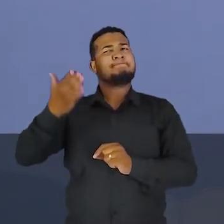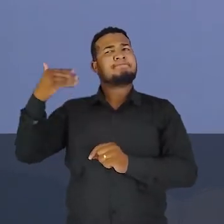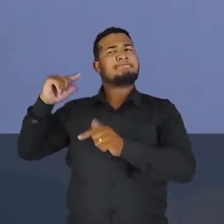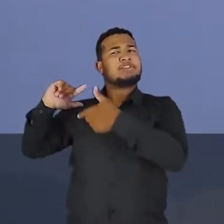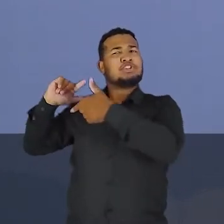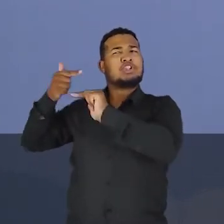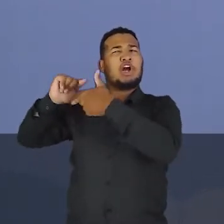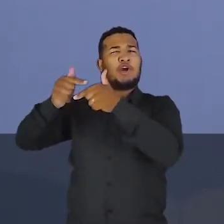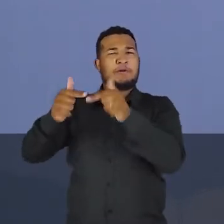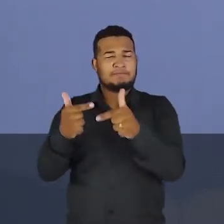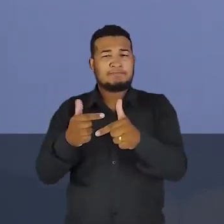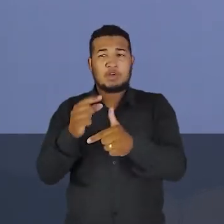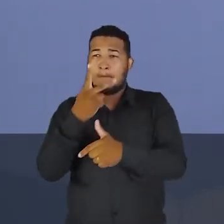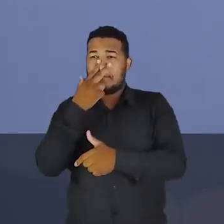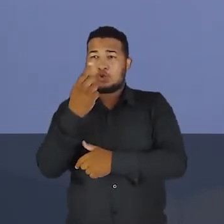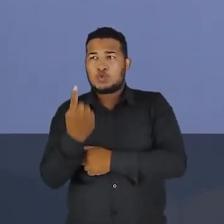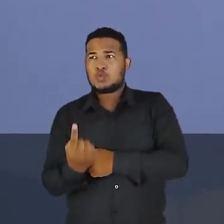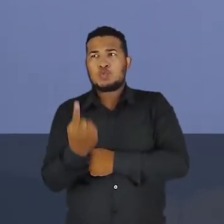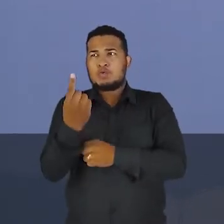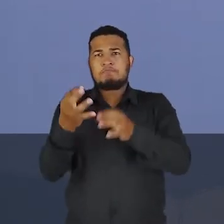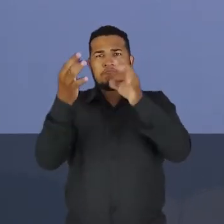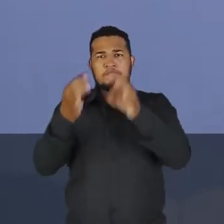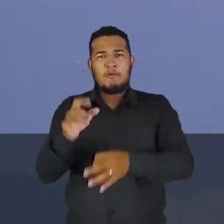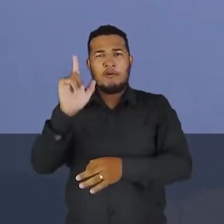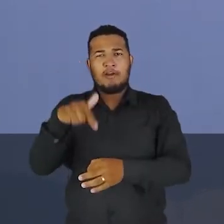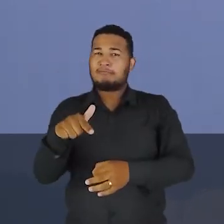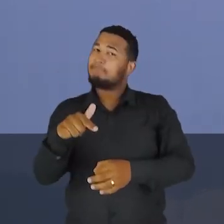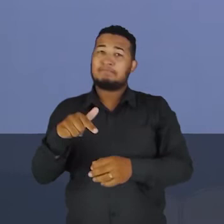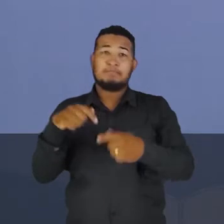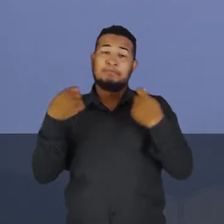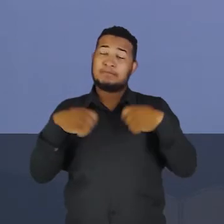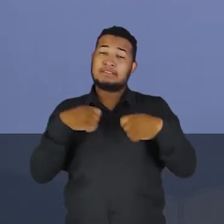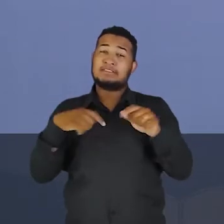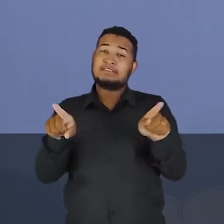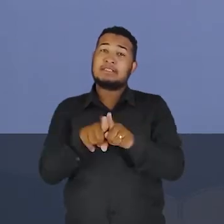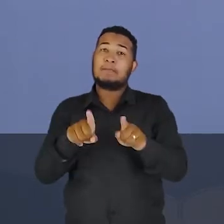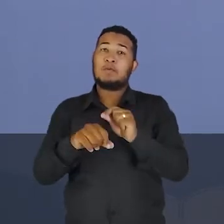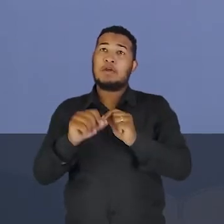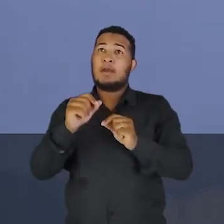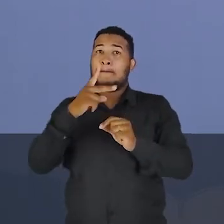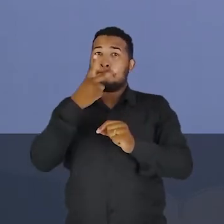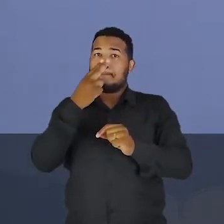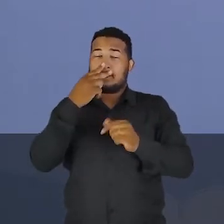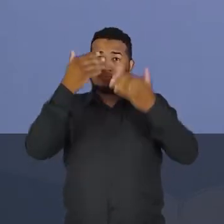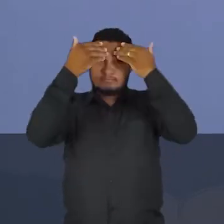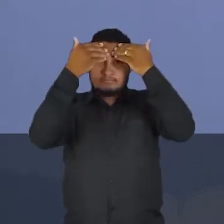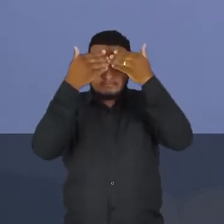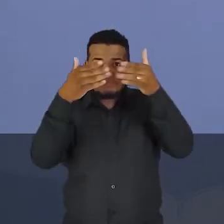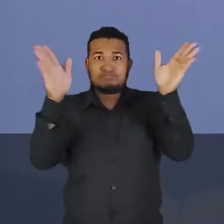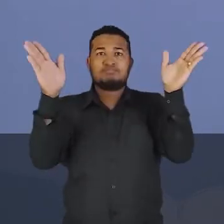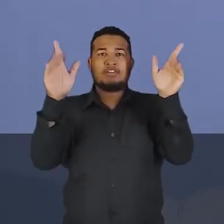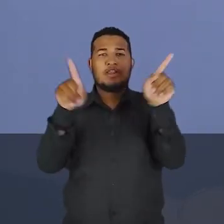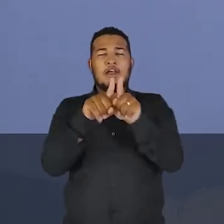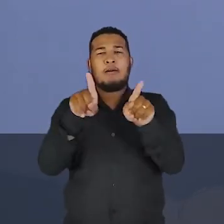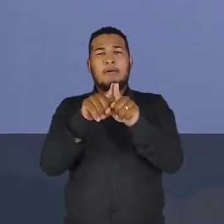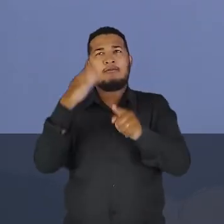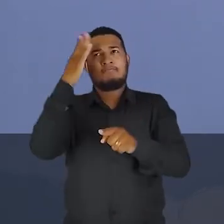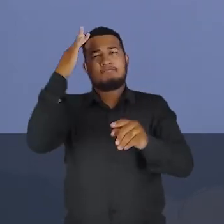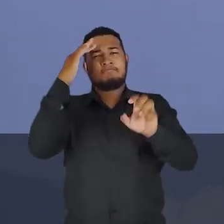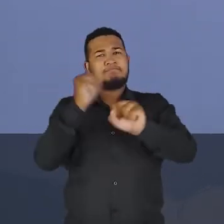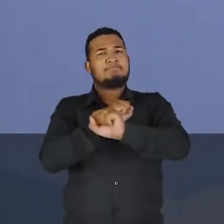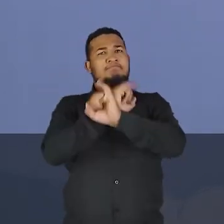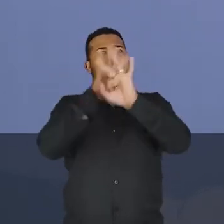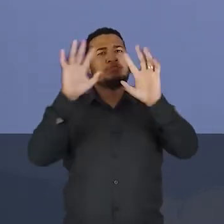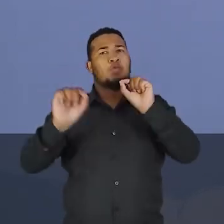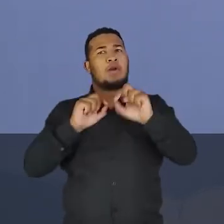tradicionais como sendo apenas o correto. É necessário ampliarmos os nossos conhecimentos e entender que o principal